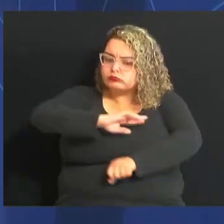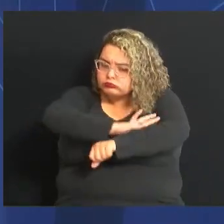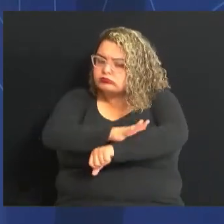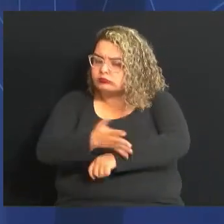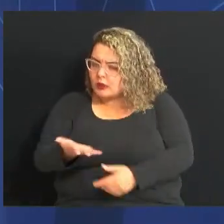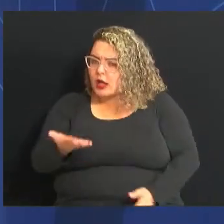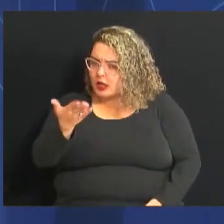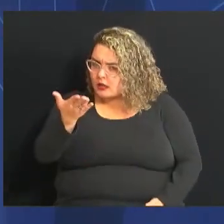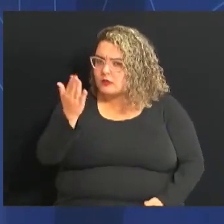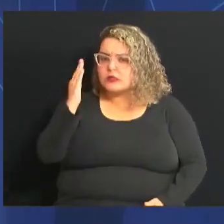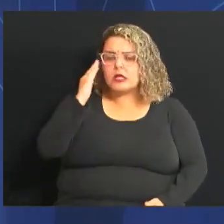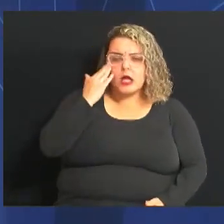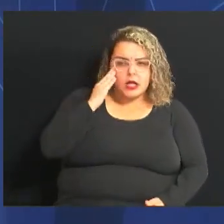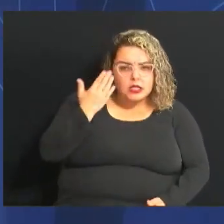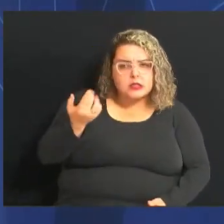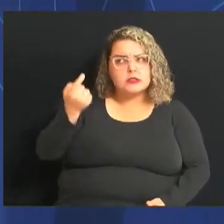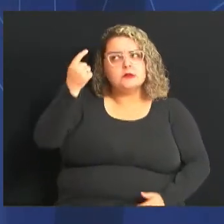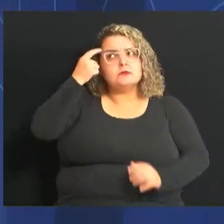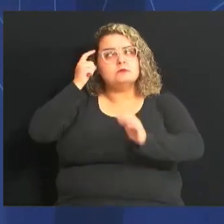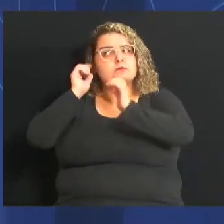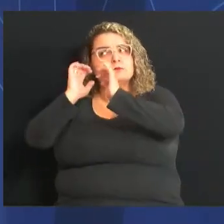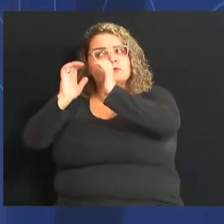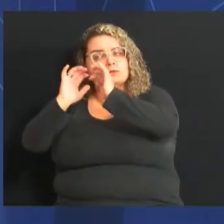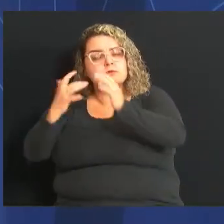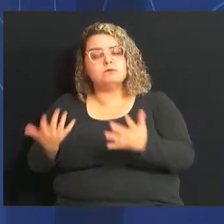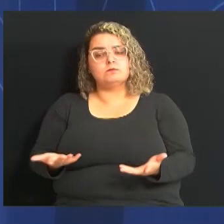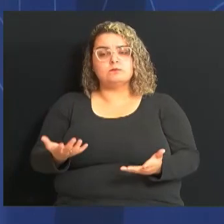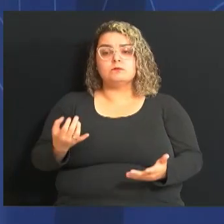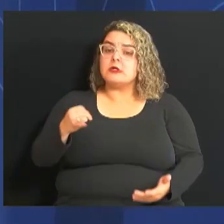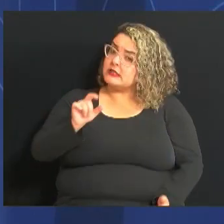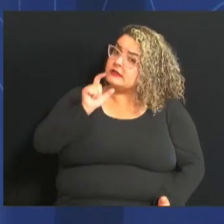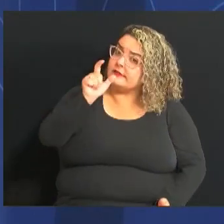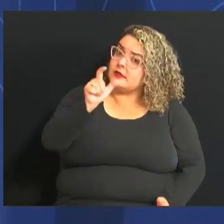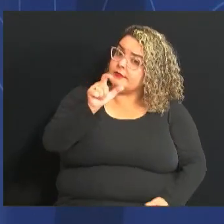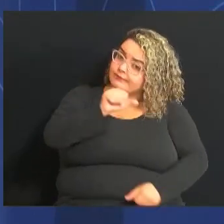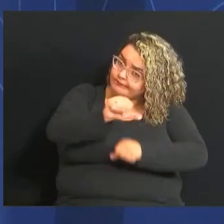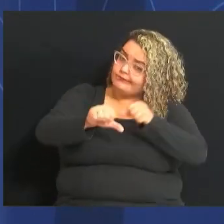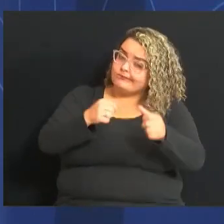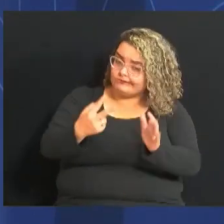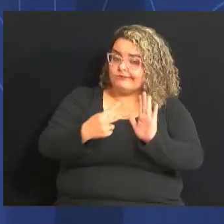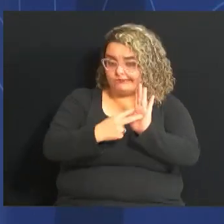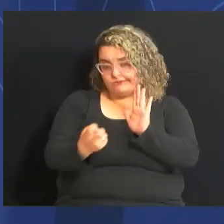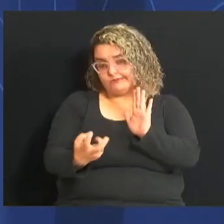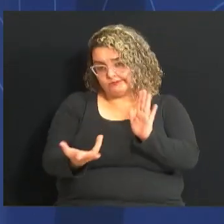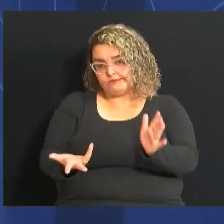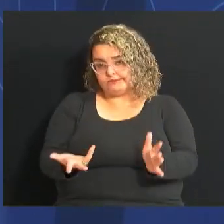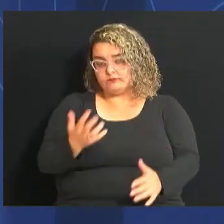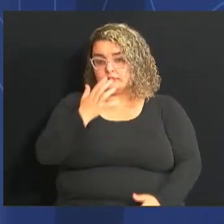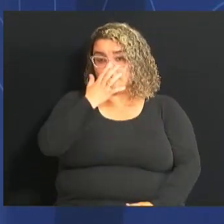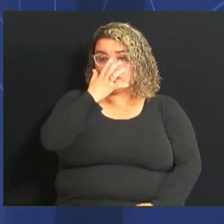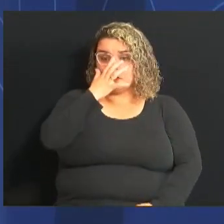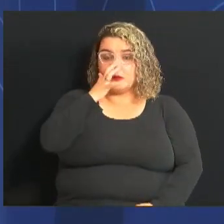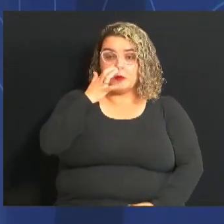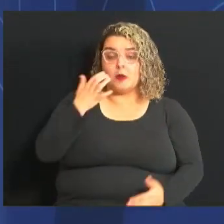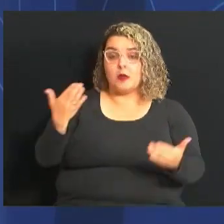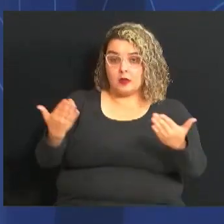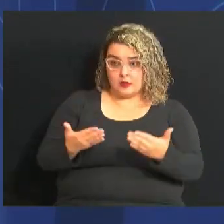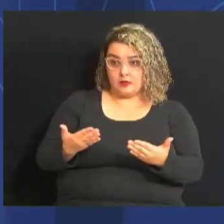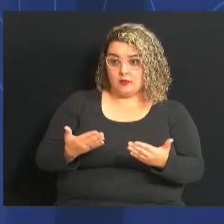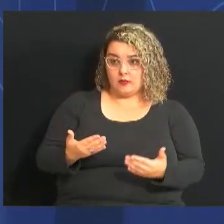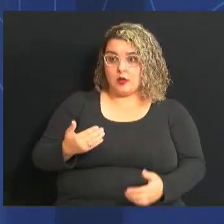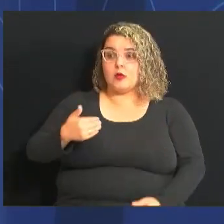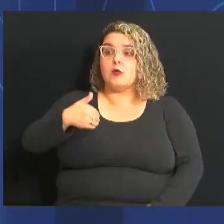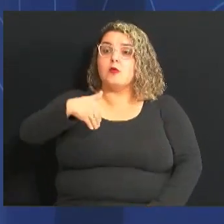você entenda, reflita e, se falar, mudar este vocabulário. E agora vocês vão ficar com mais